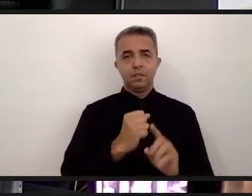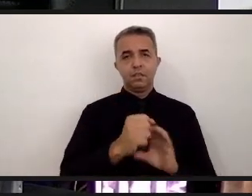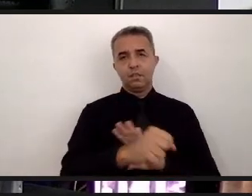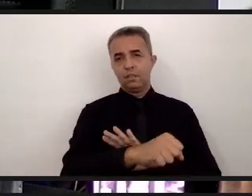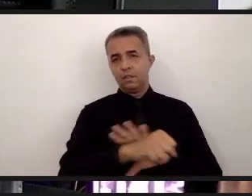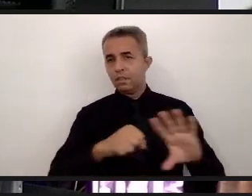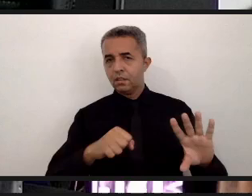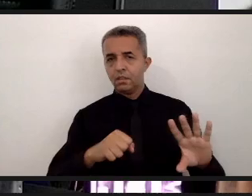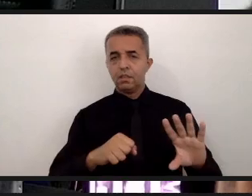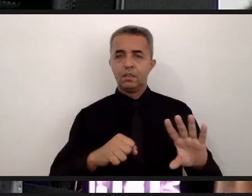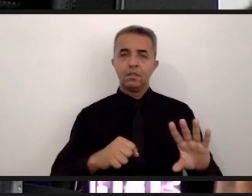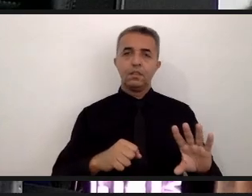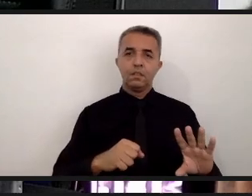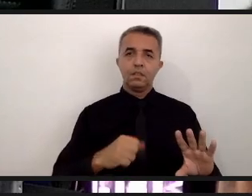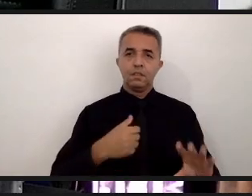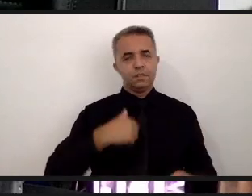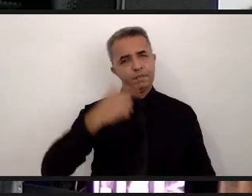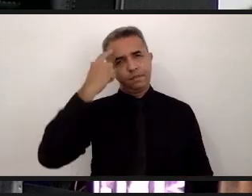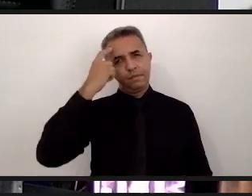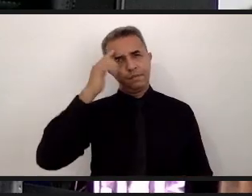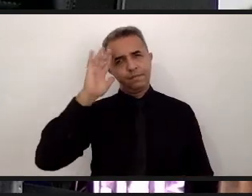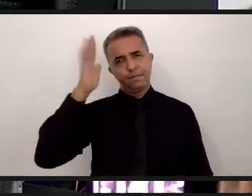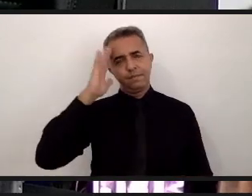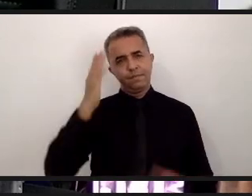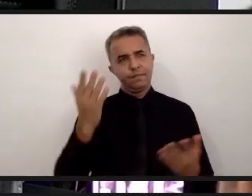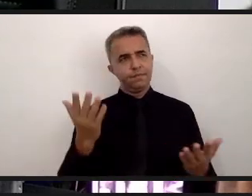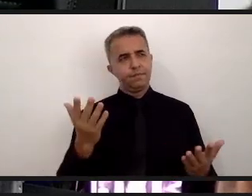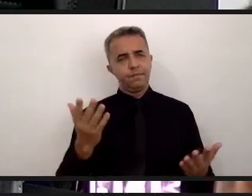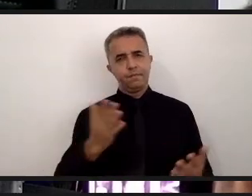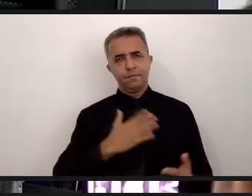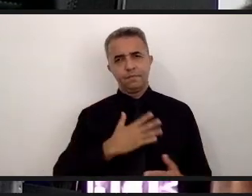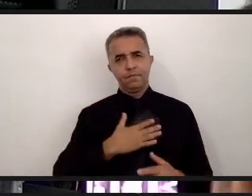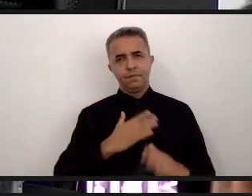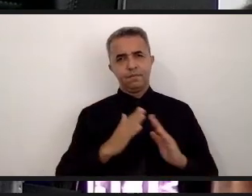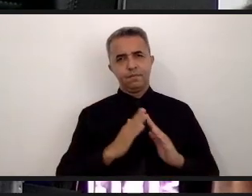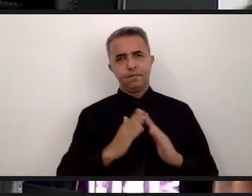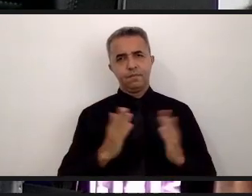falo, puxa vida, eu nunca vi isso no meu lar.